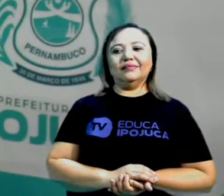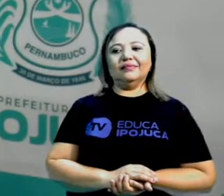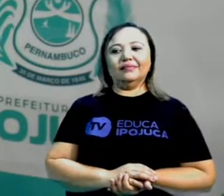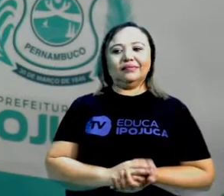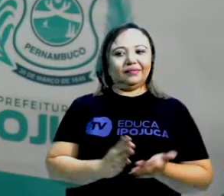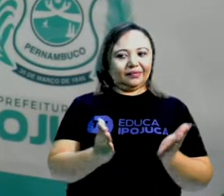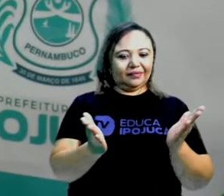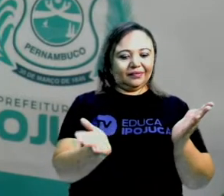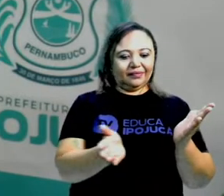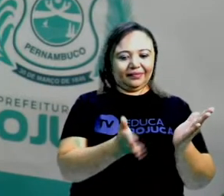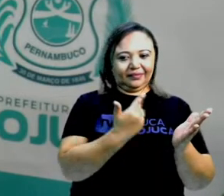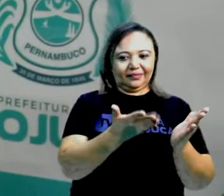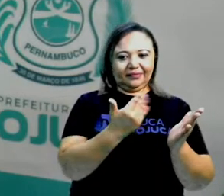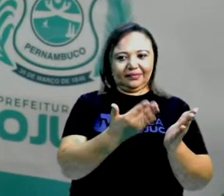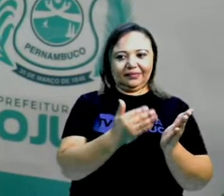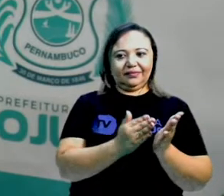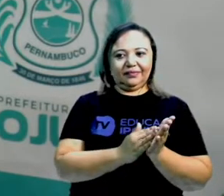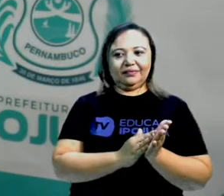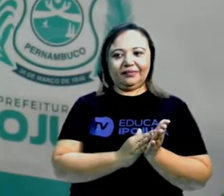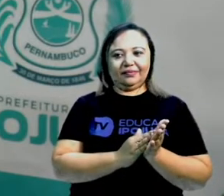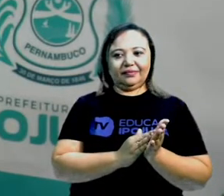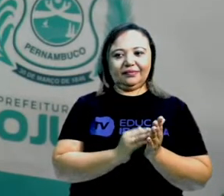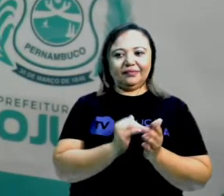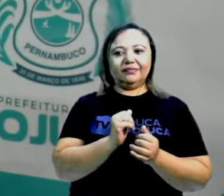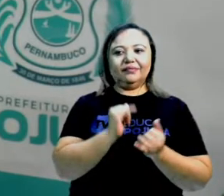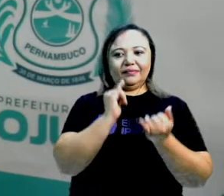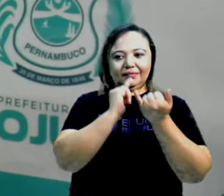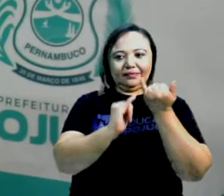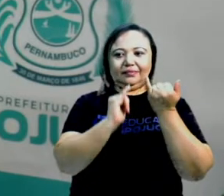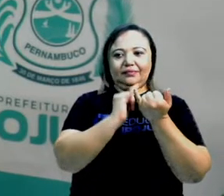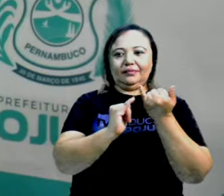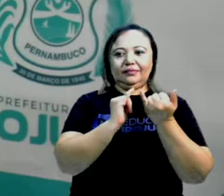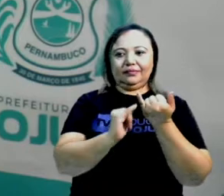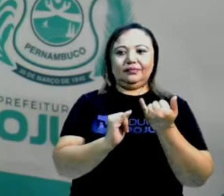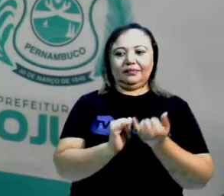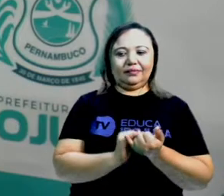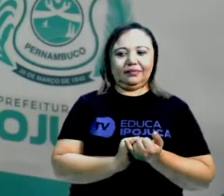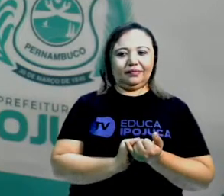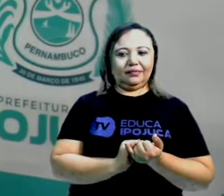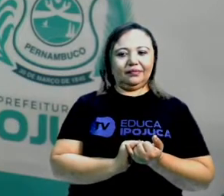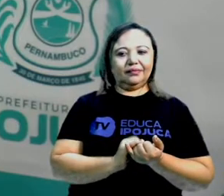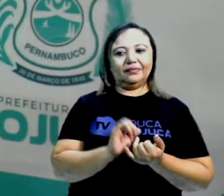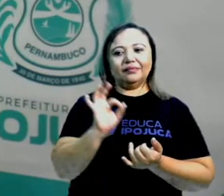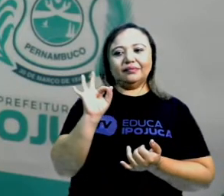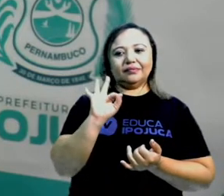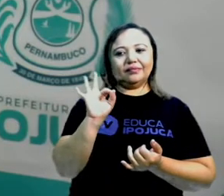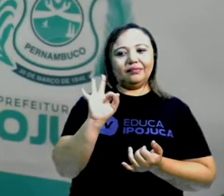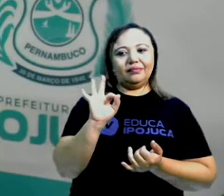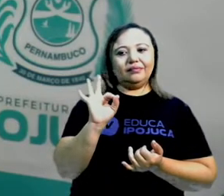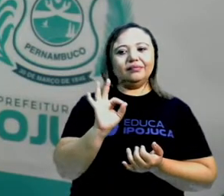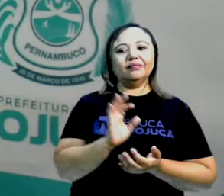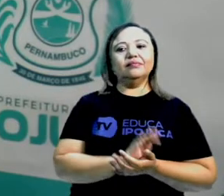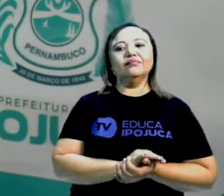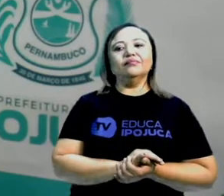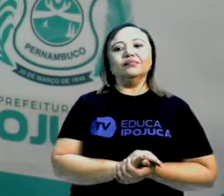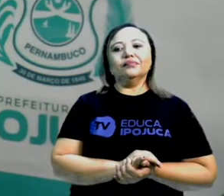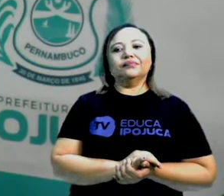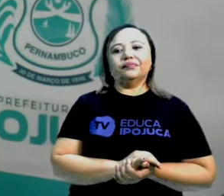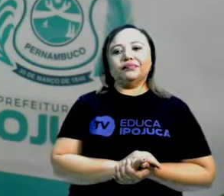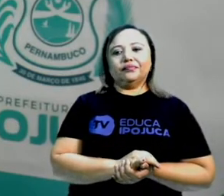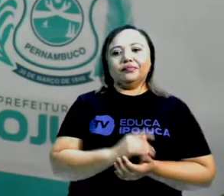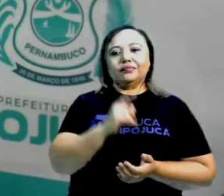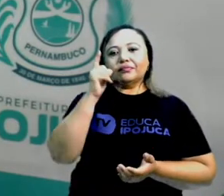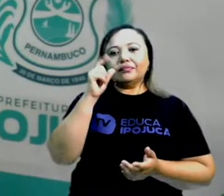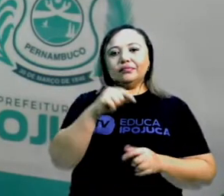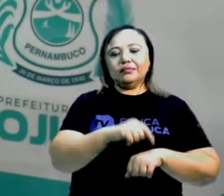livro parece com um quadrado ou tem uma forma retangular? Tem quadrado não, né? Mas, e na hora do lanche, será que